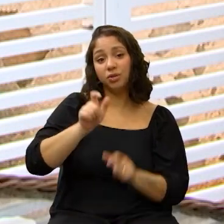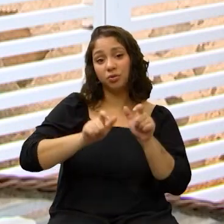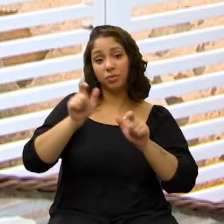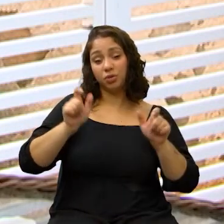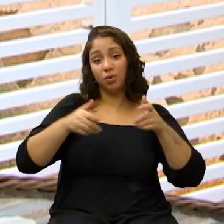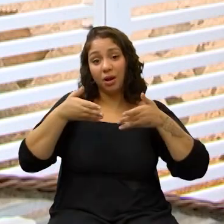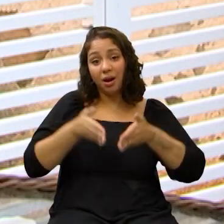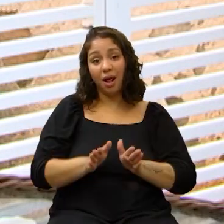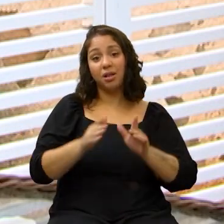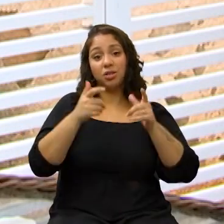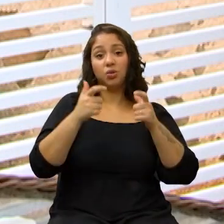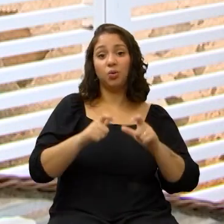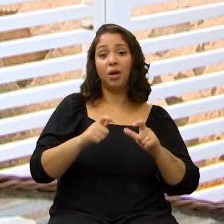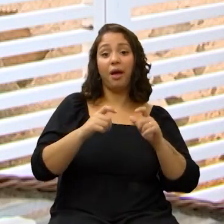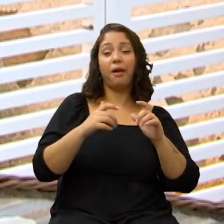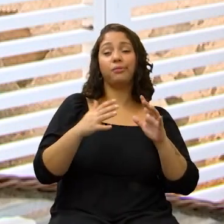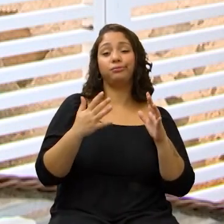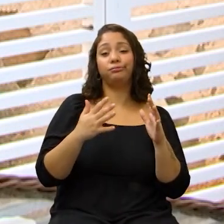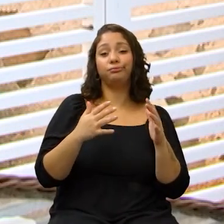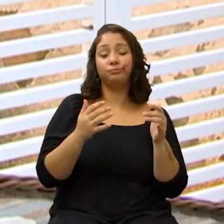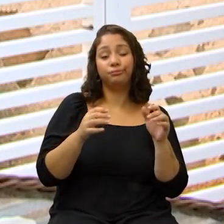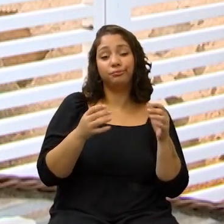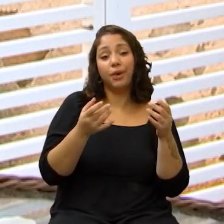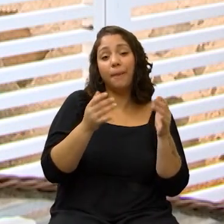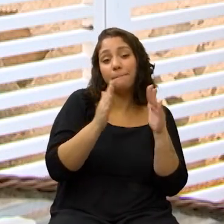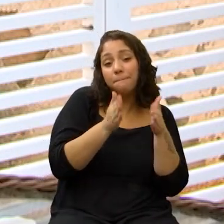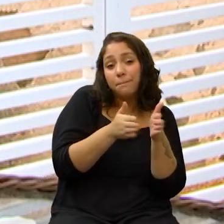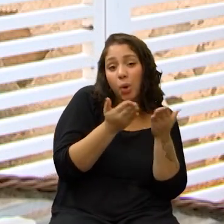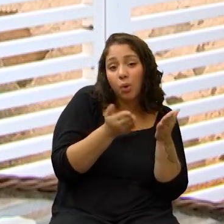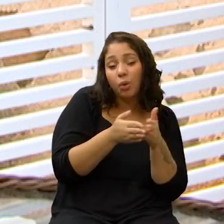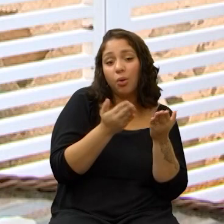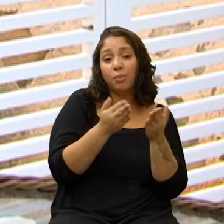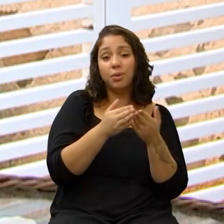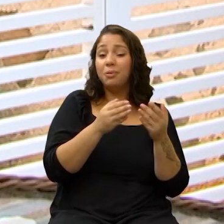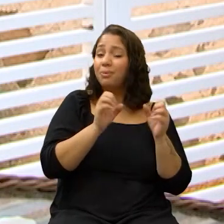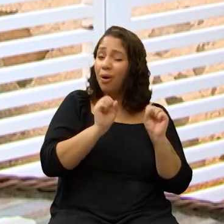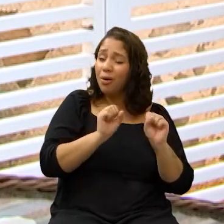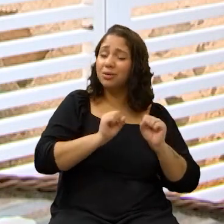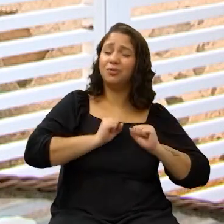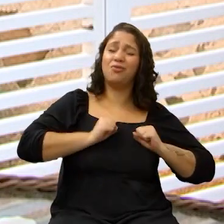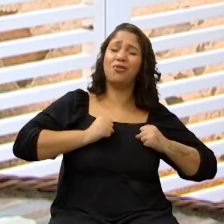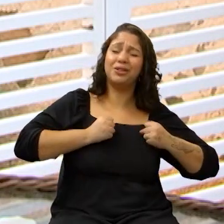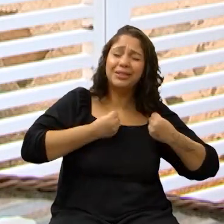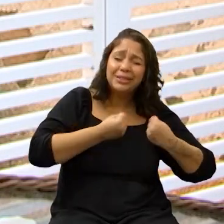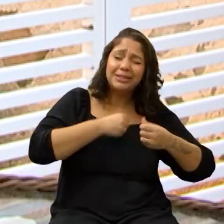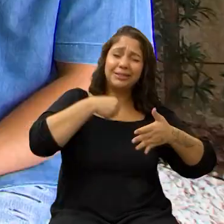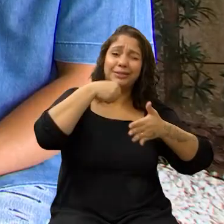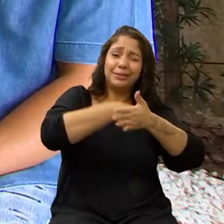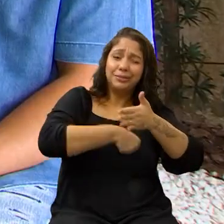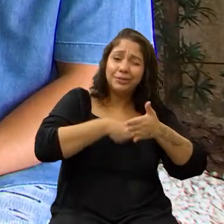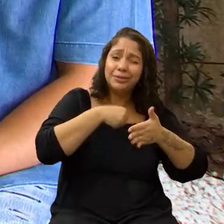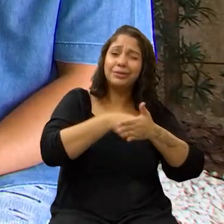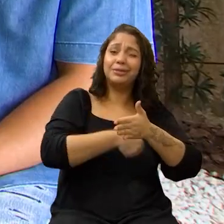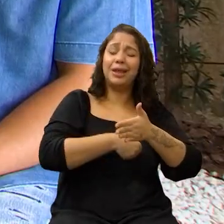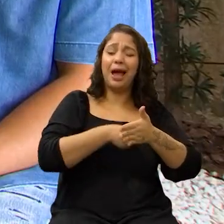em condições desfavoráveis, que são da classe baixa, não importa o quanto que elas estudem, se esforcem,